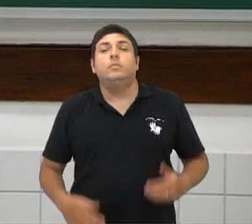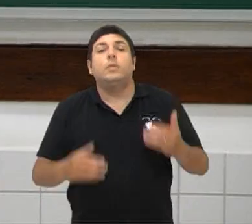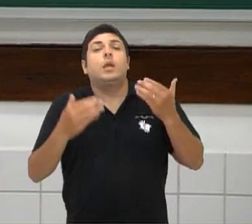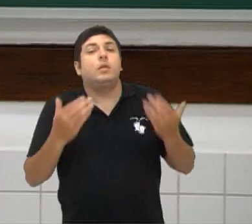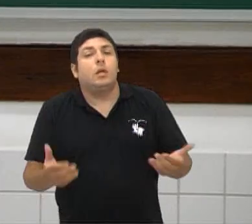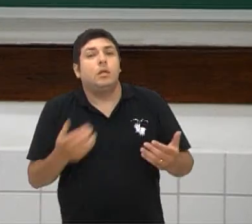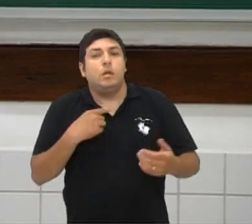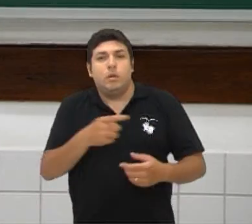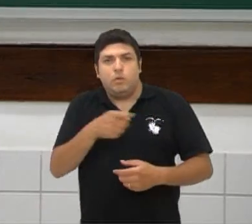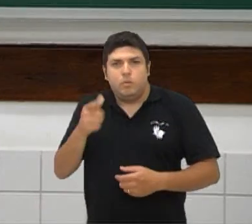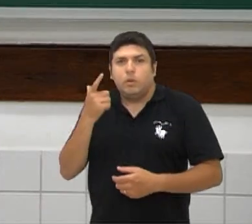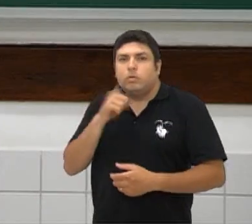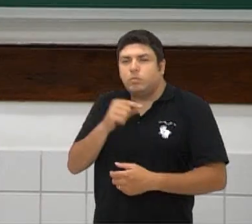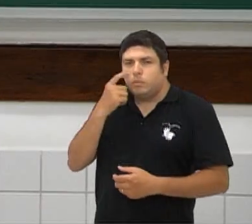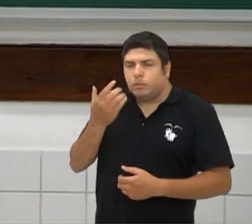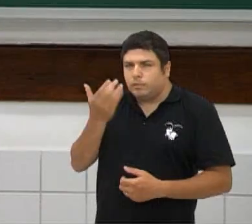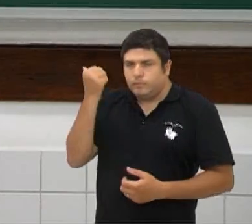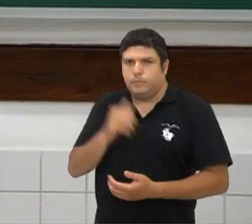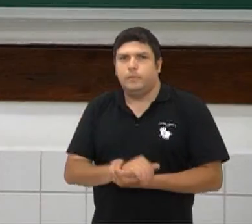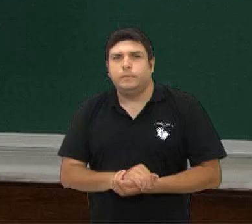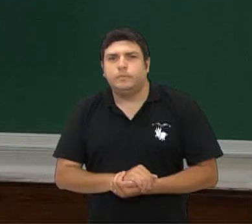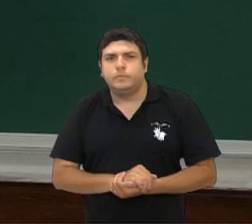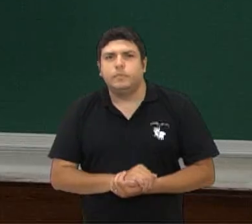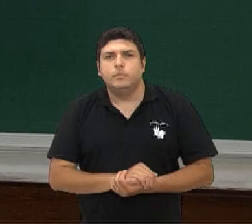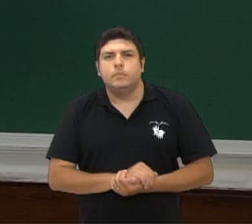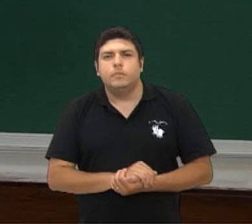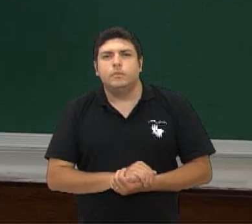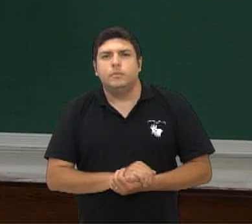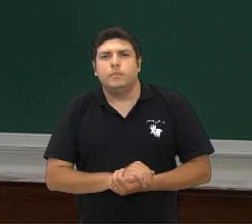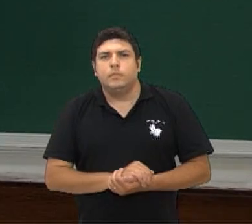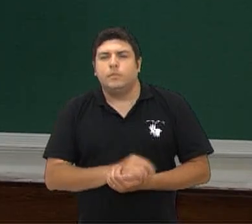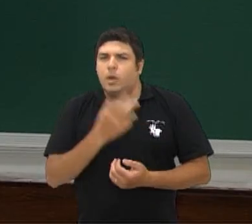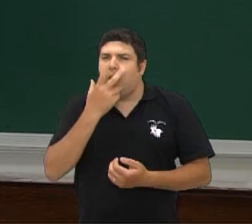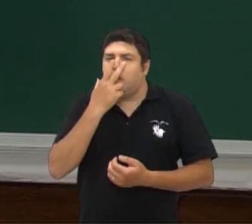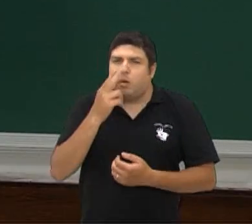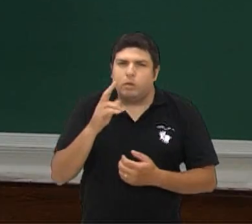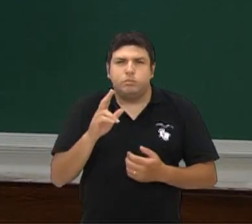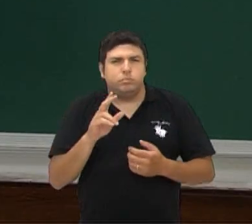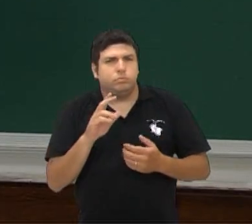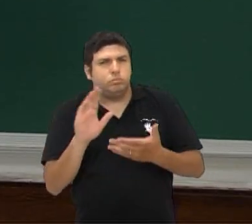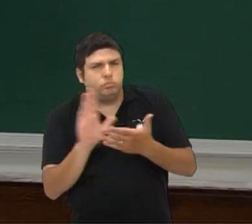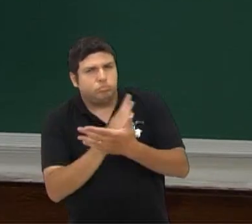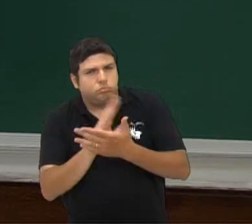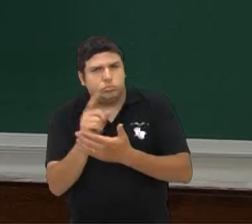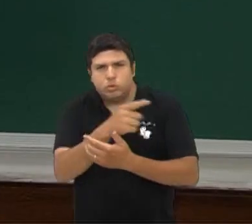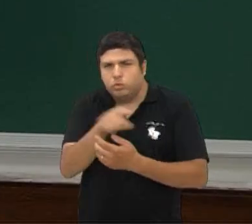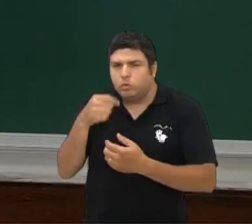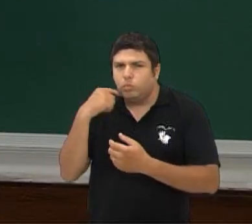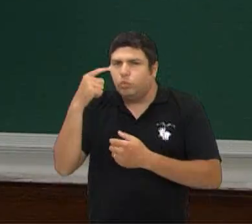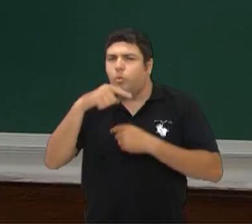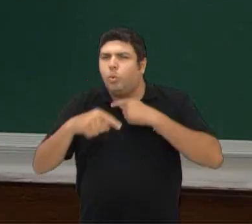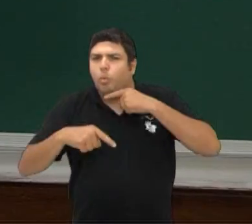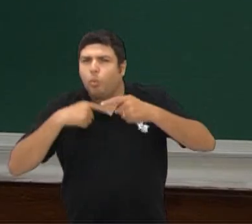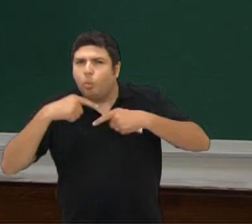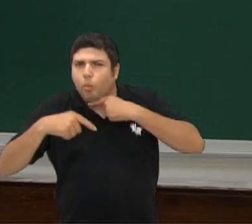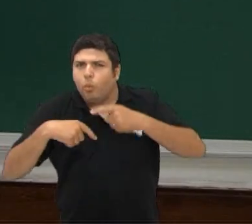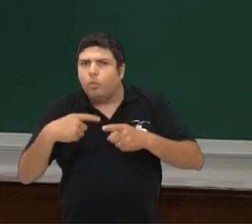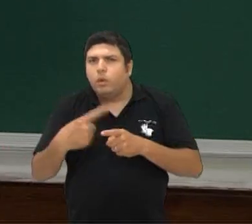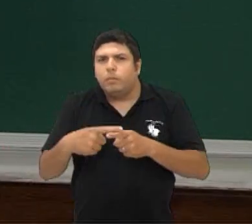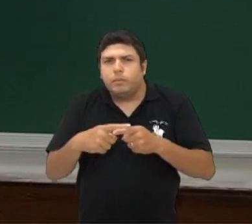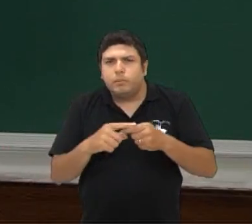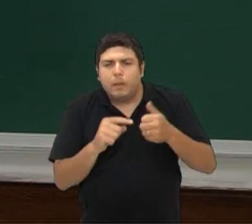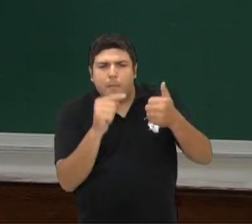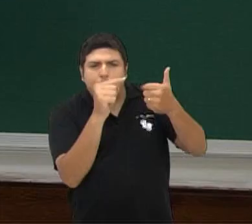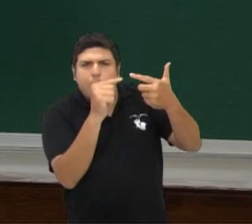aí, gente, será que você conseguiu? Vamos ver aqui junto? Olha só. Provavelmente um ou outro de vocês aí tenha ficado na dúvida, né? Porque parecem alternativas